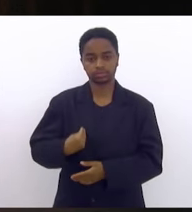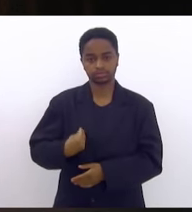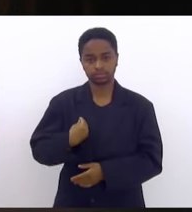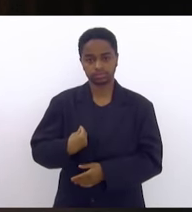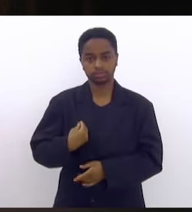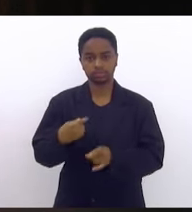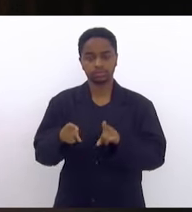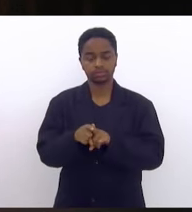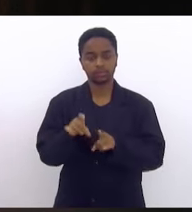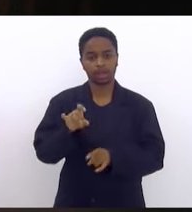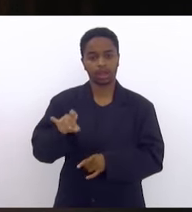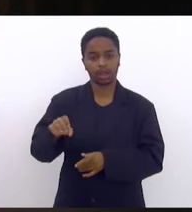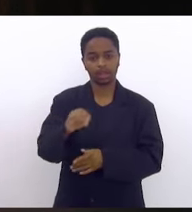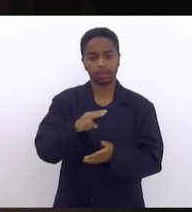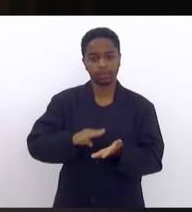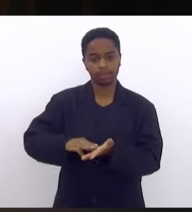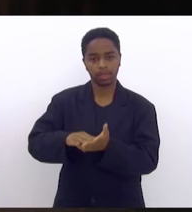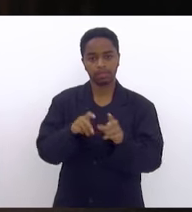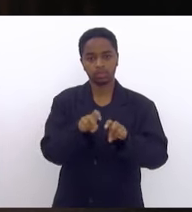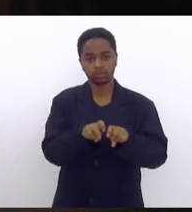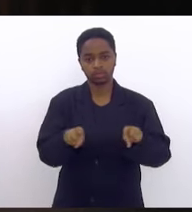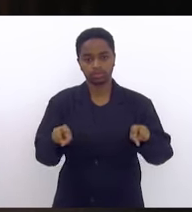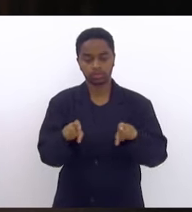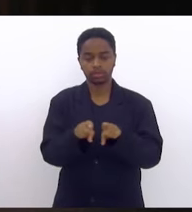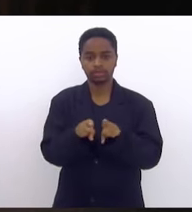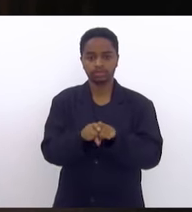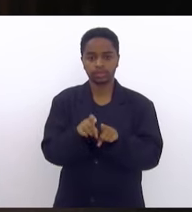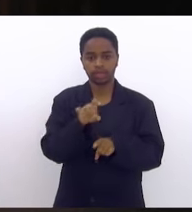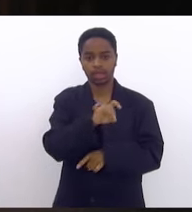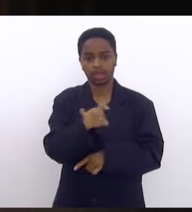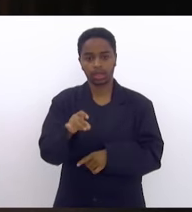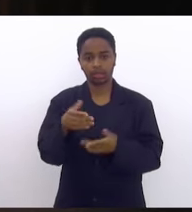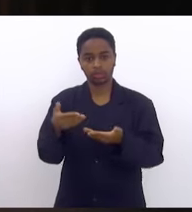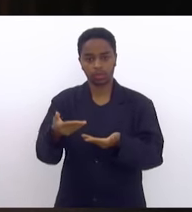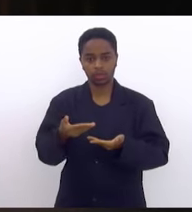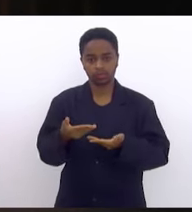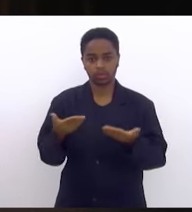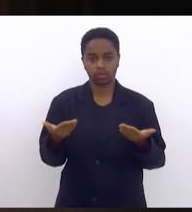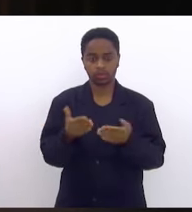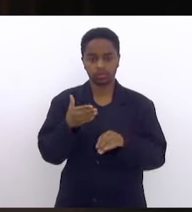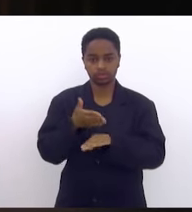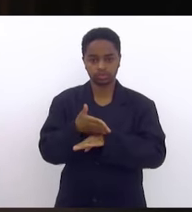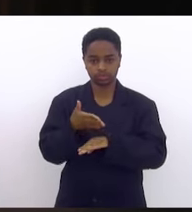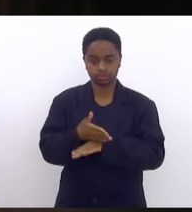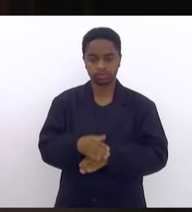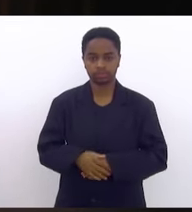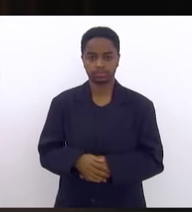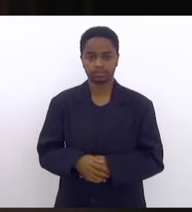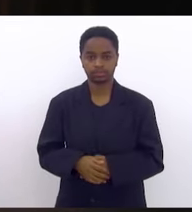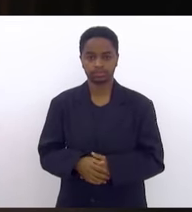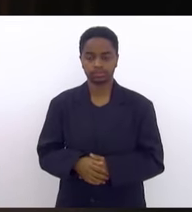cada membro que compõe essa mesa, a cada convidado que está aqui hoje.